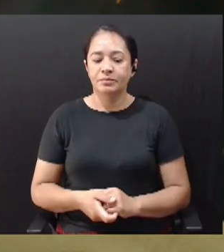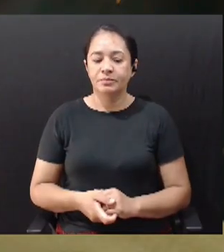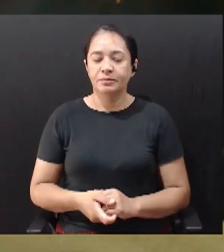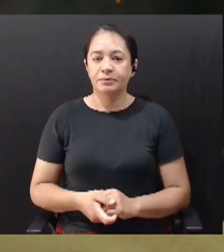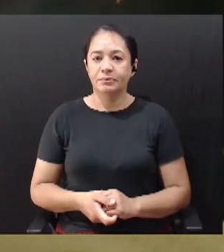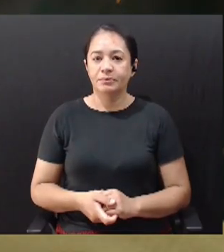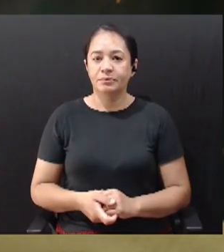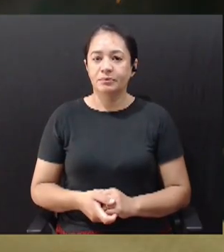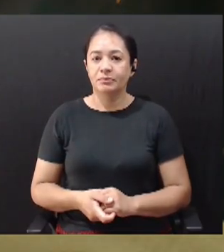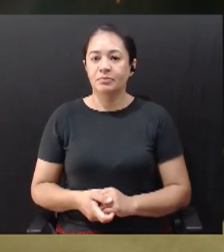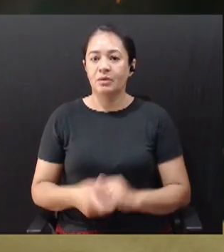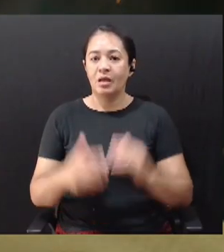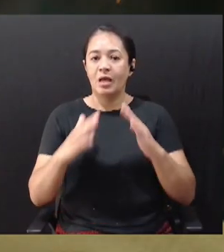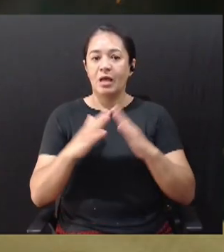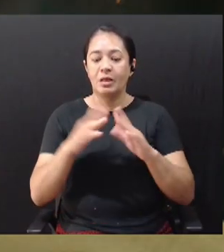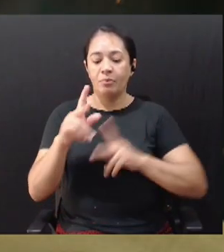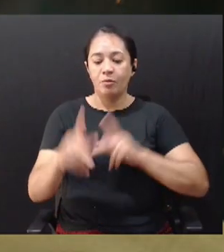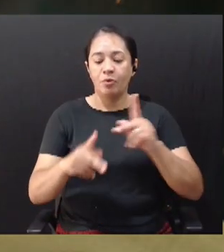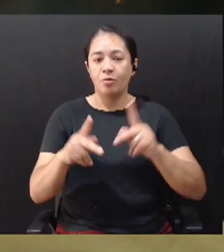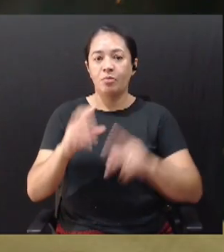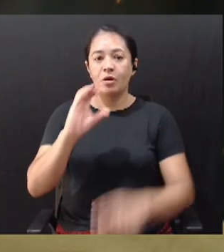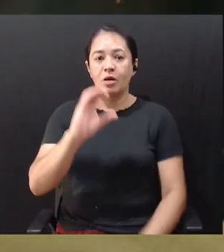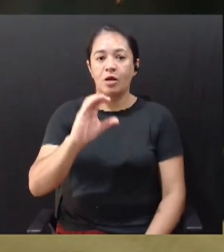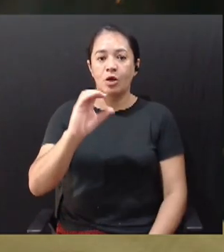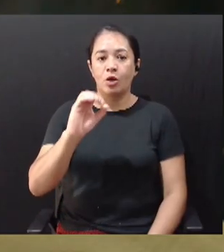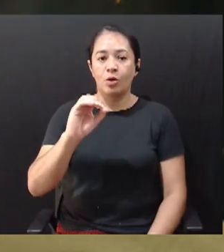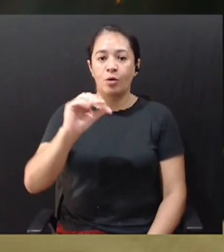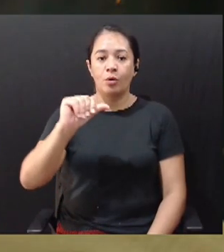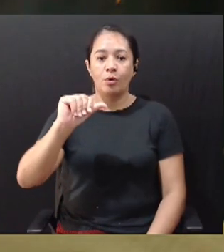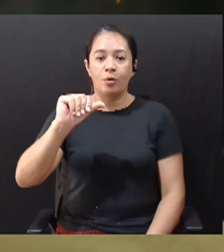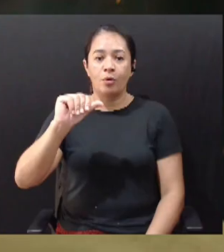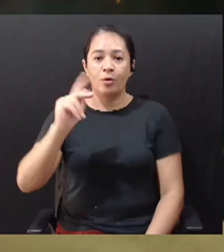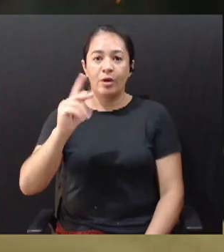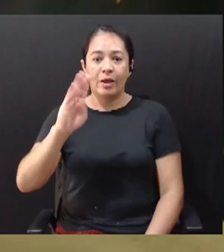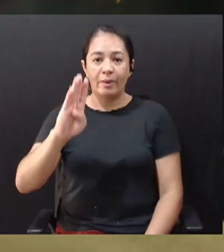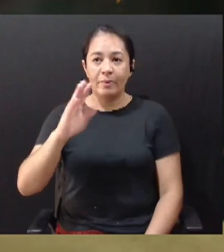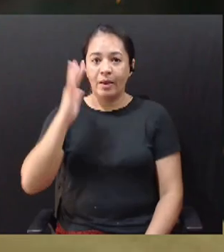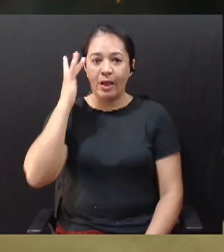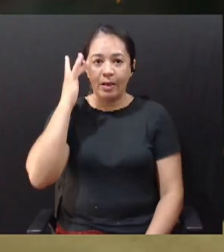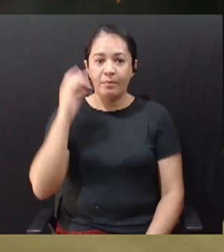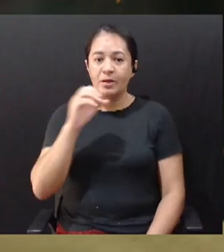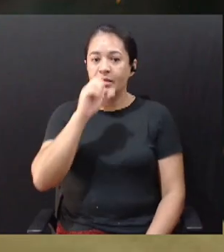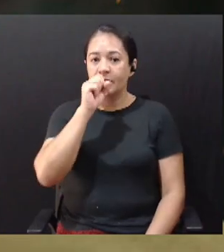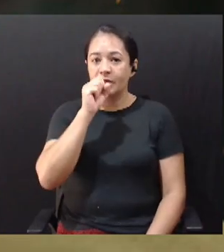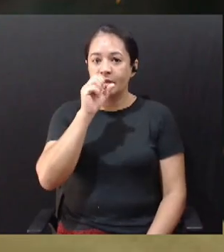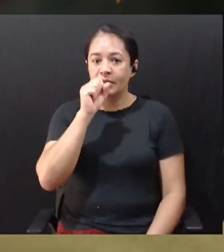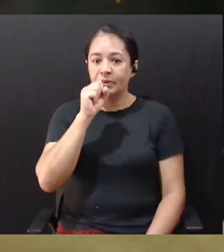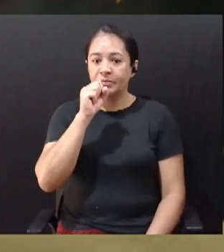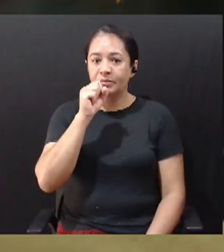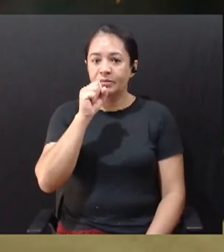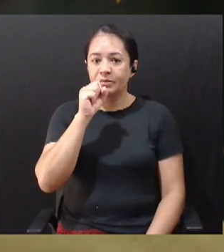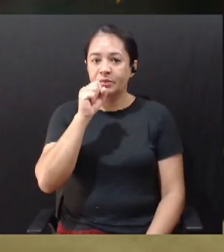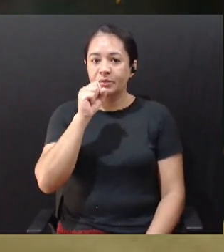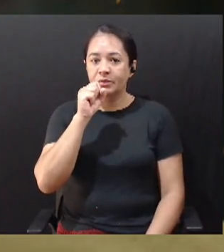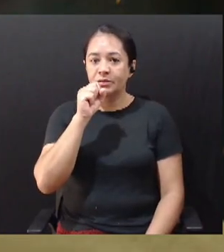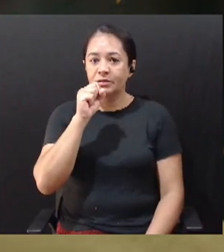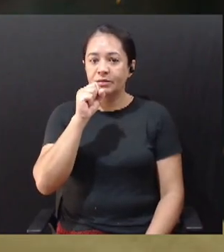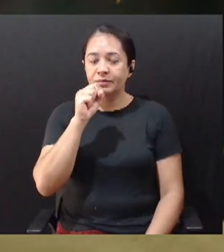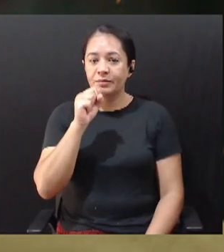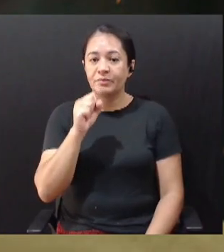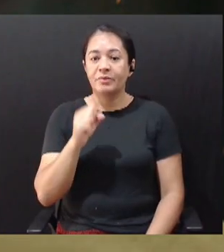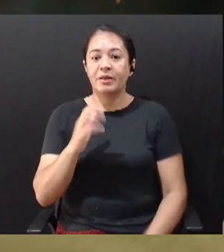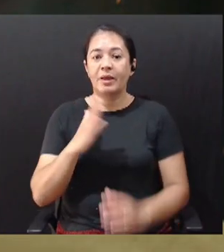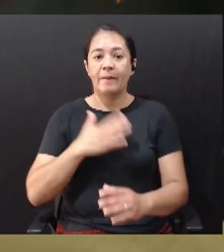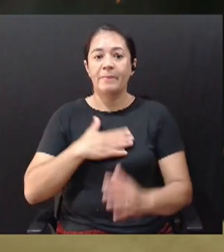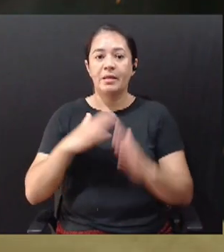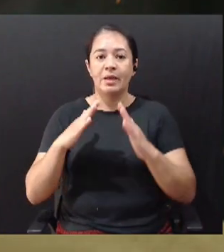Popular de Campinas, a Coab, realiza amanhã, sábado, o primeiro feirão Árvore Coab, Minha Casa Minha Vida. Esse